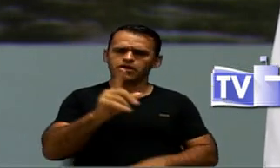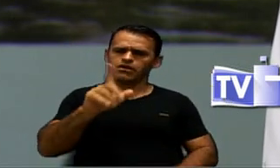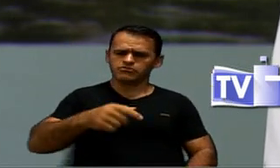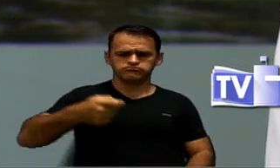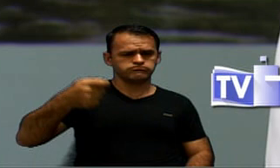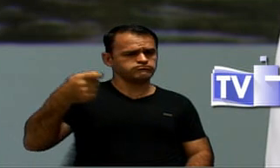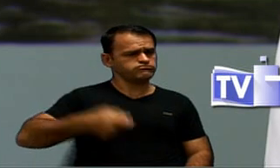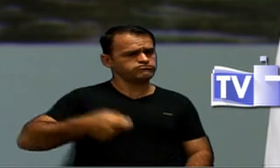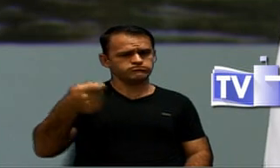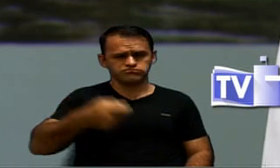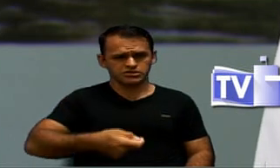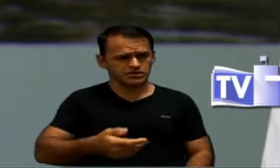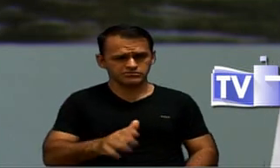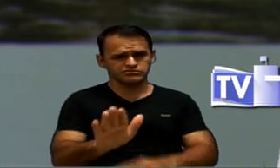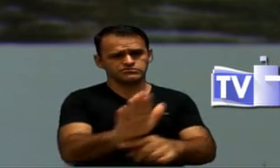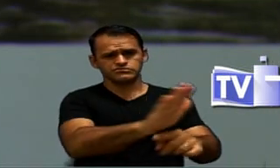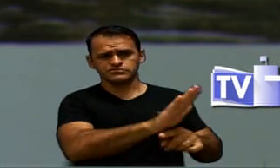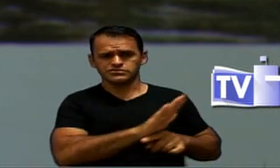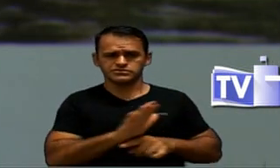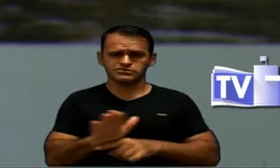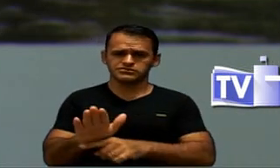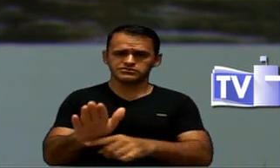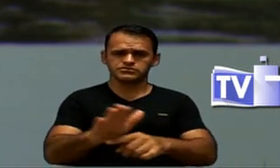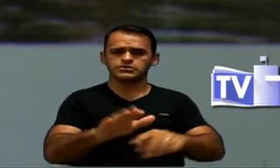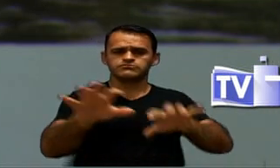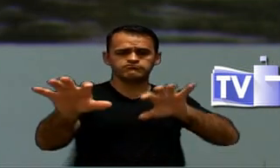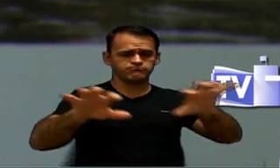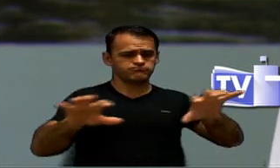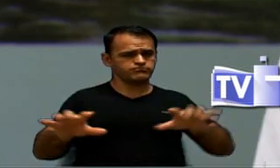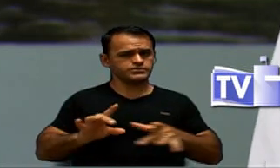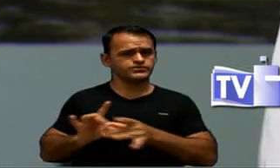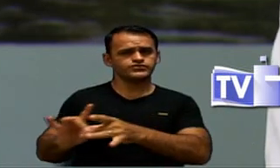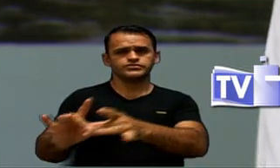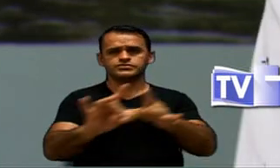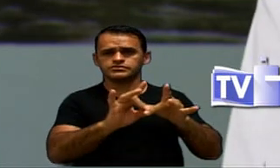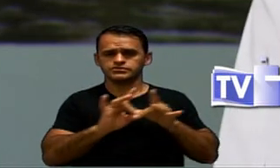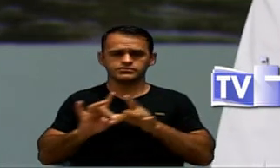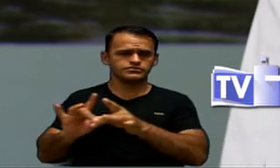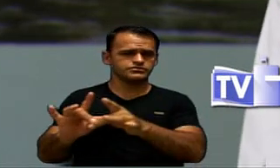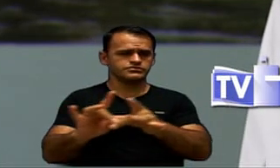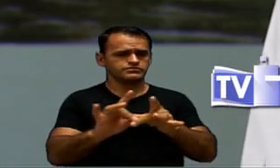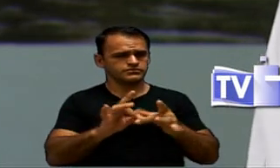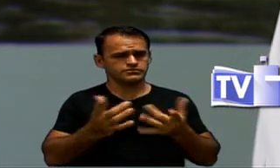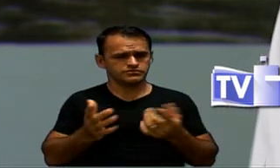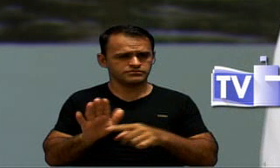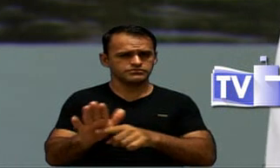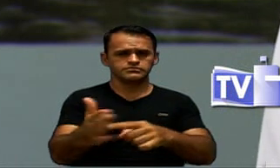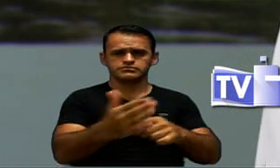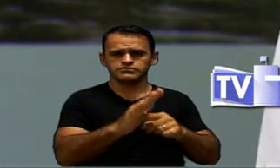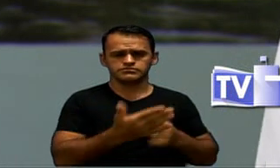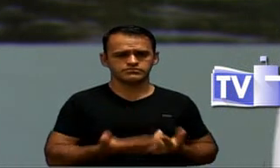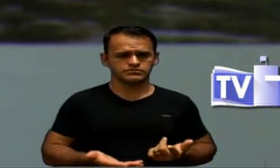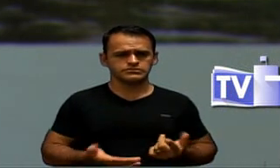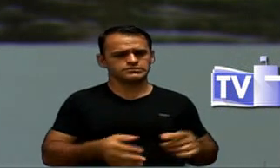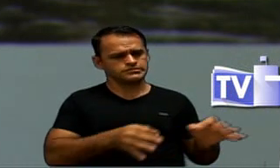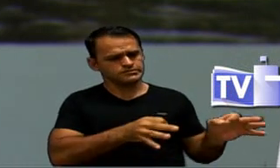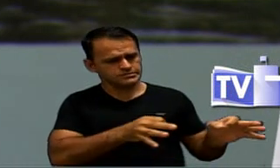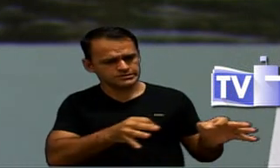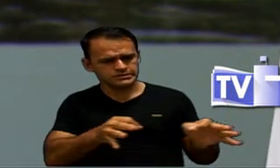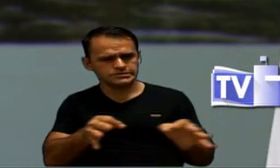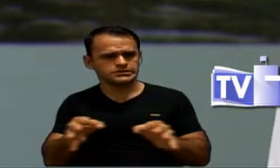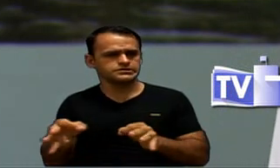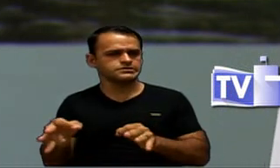pública. E a formação em rede, é isso que nós temos toda vez... regularmente nós temos que